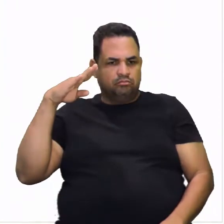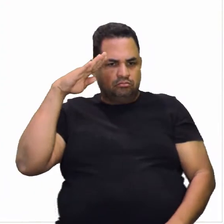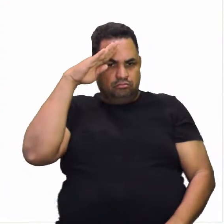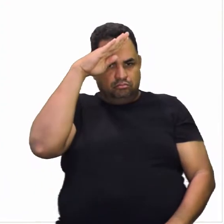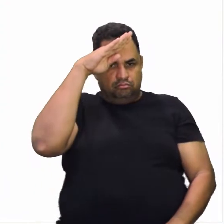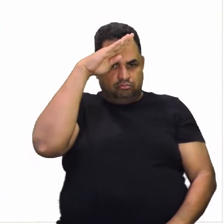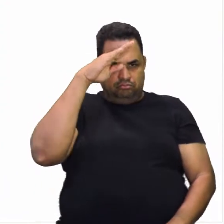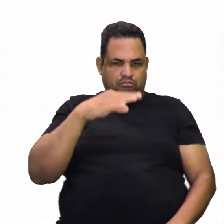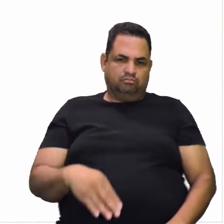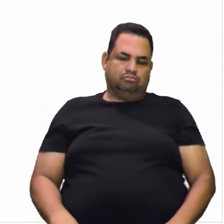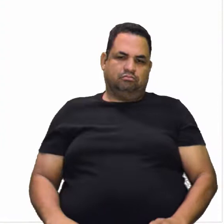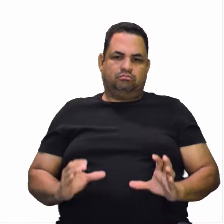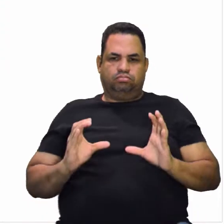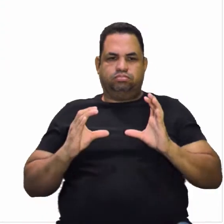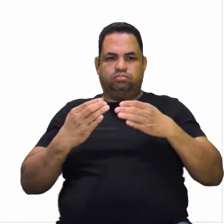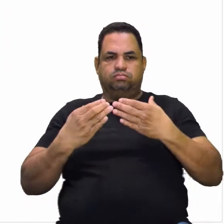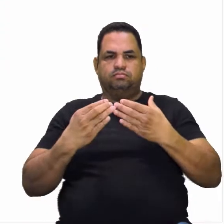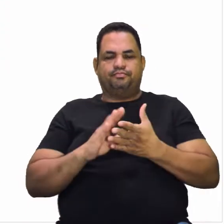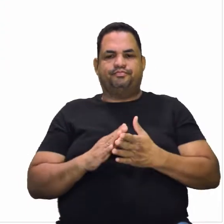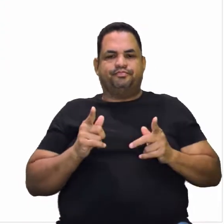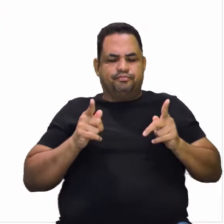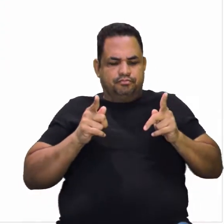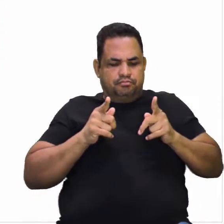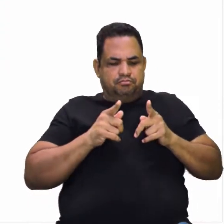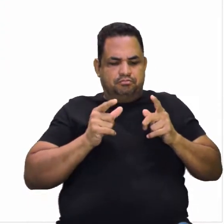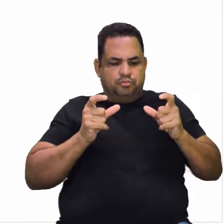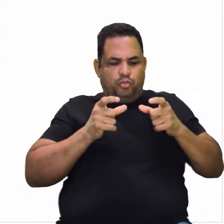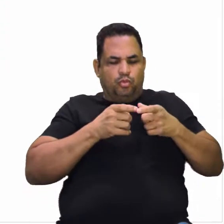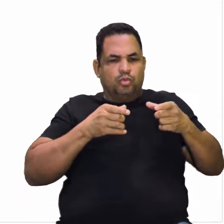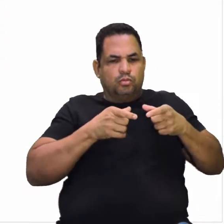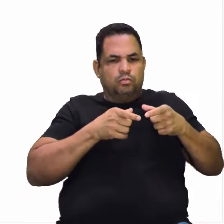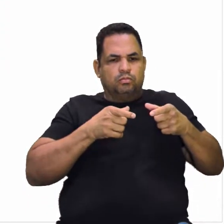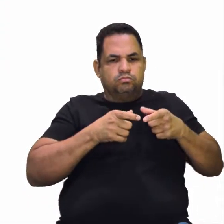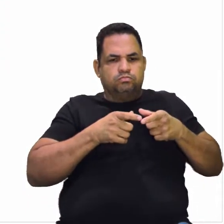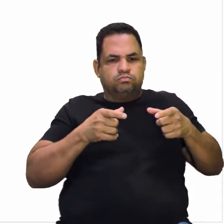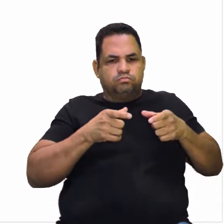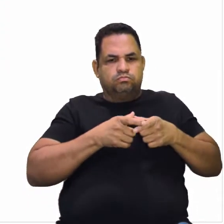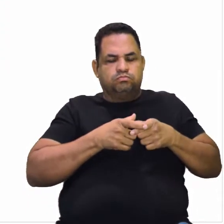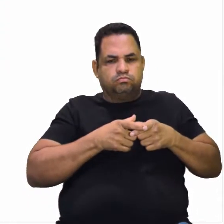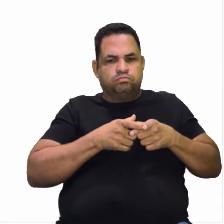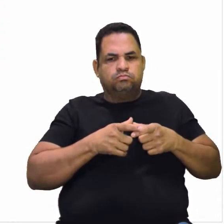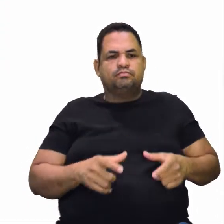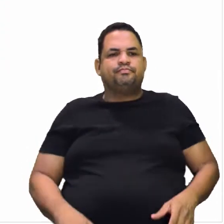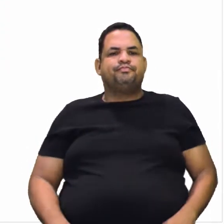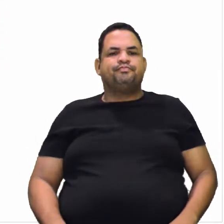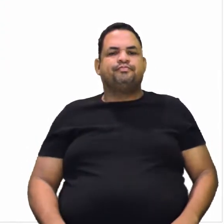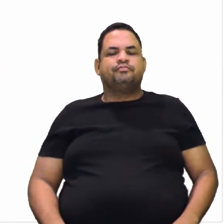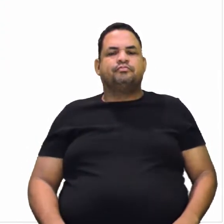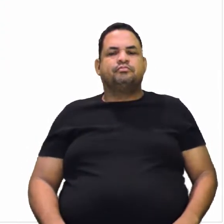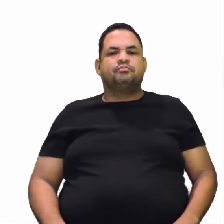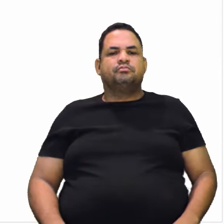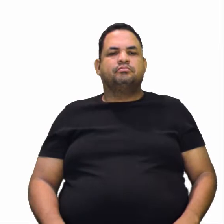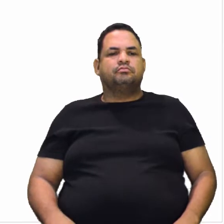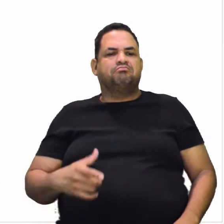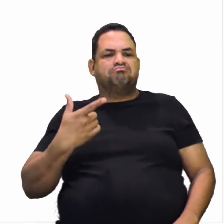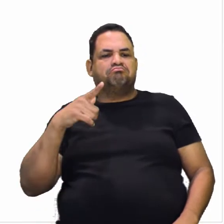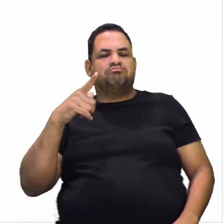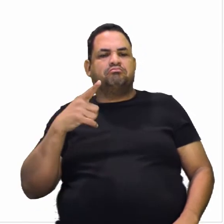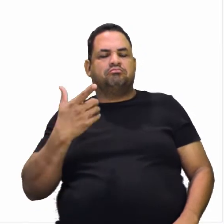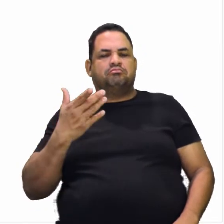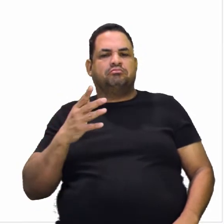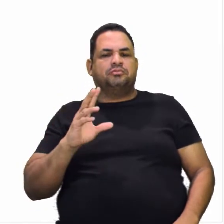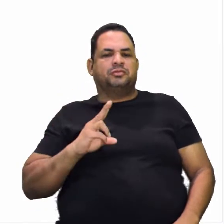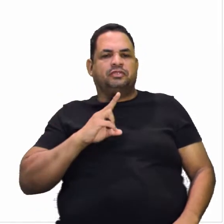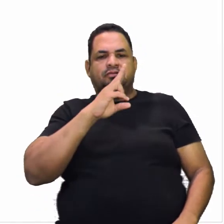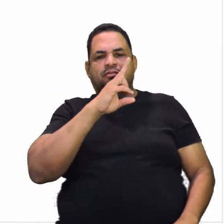os soldados, essa classe, era pequena. Lembra que eu falei para vocês que eles quase não tinham um exército forte? A